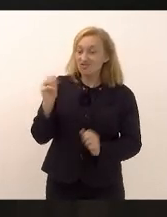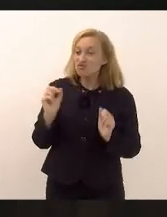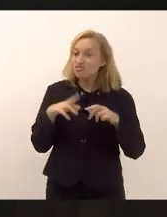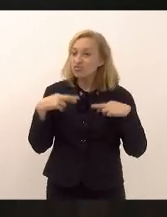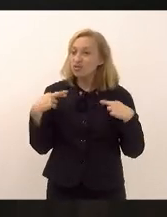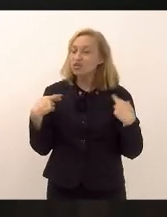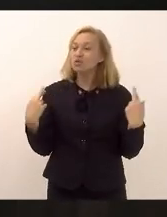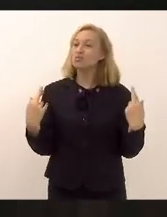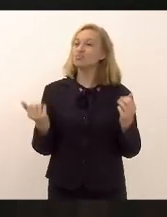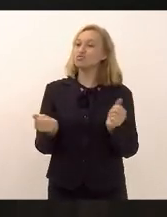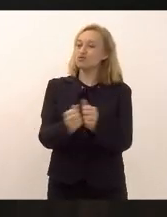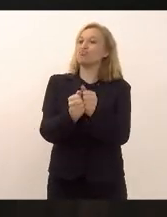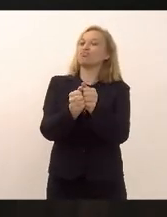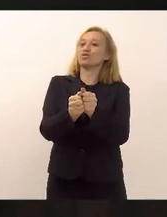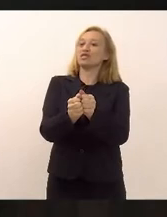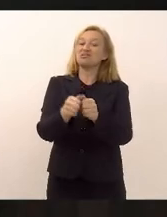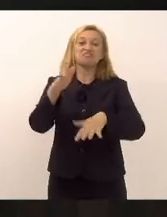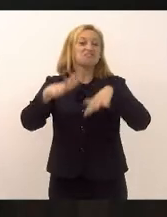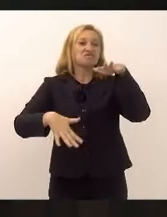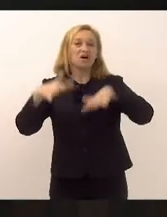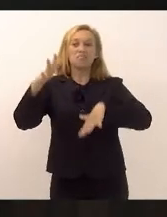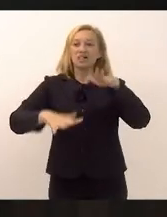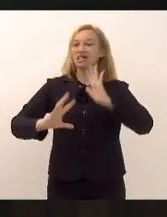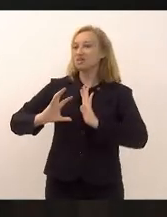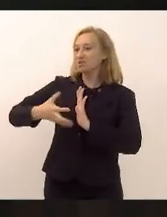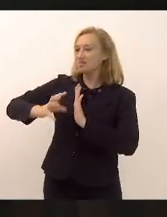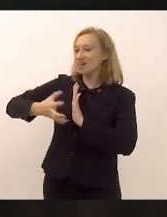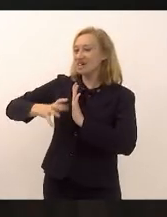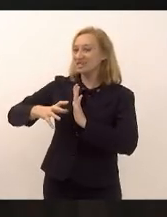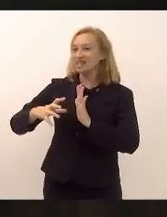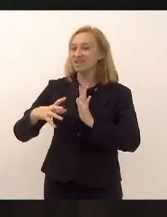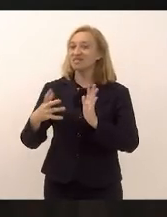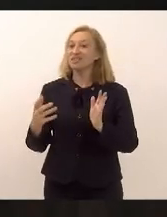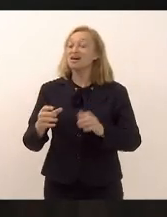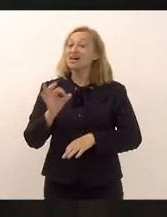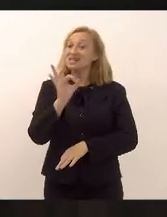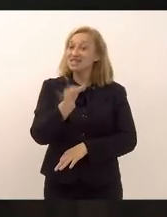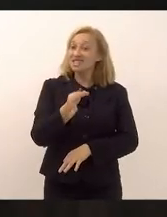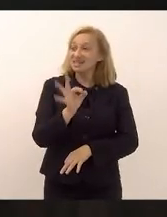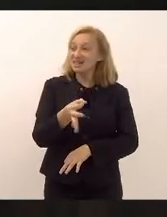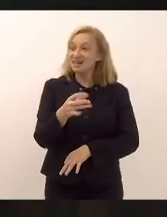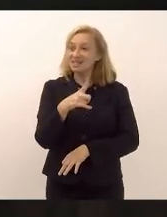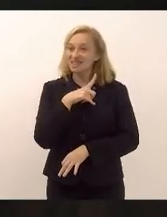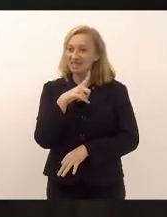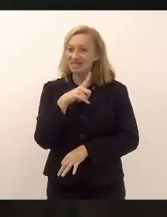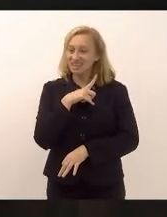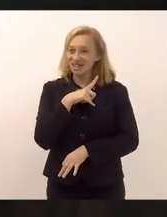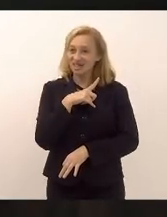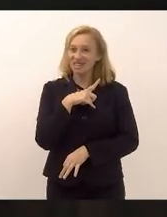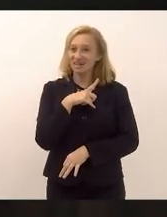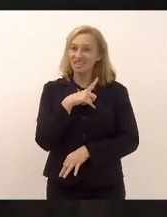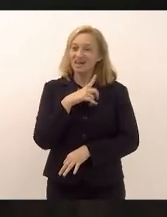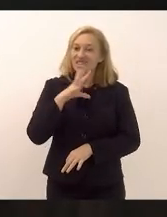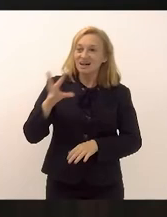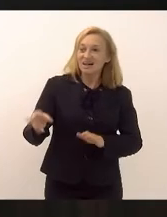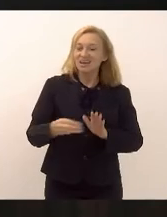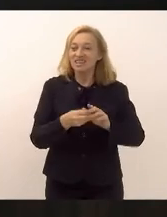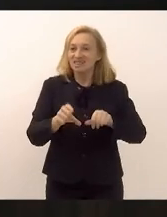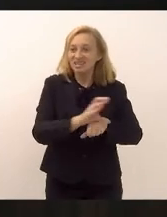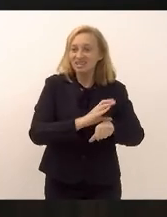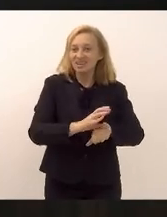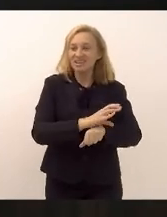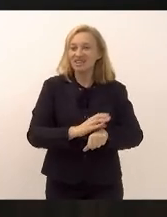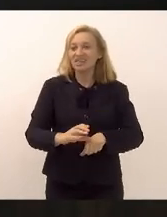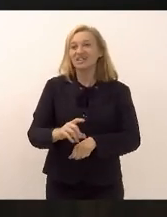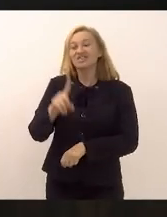uniram, independente da sua matriz partidária, para garantir na Constituição a inclusão dos